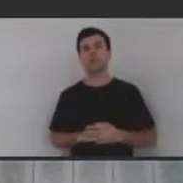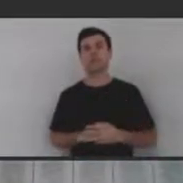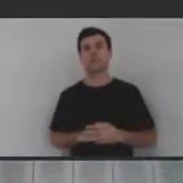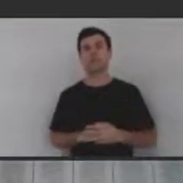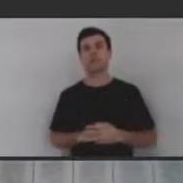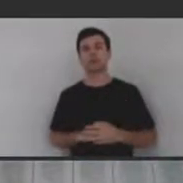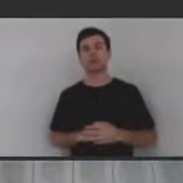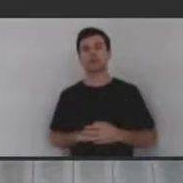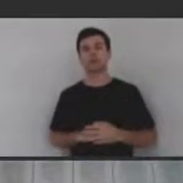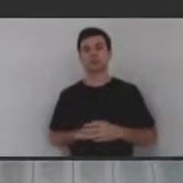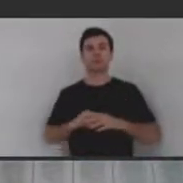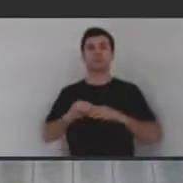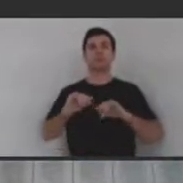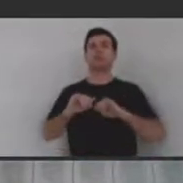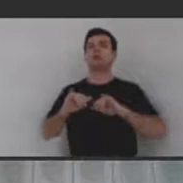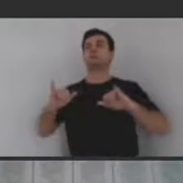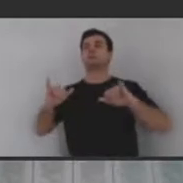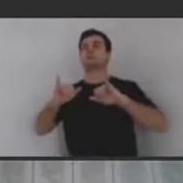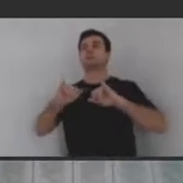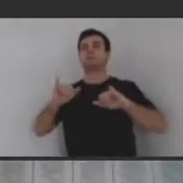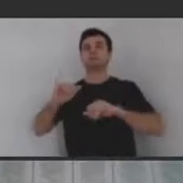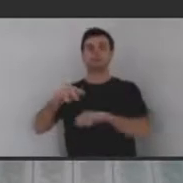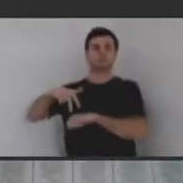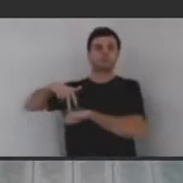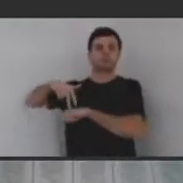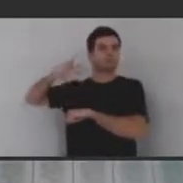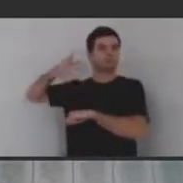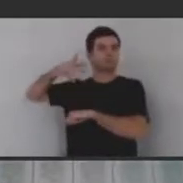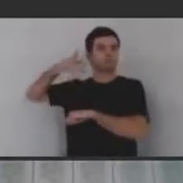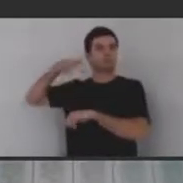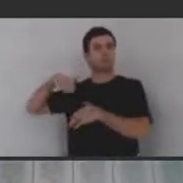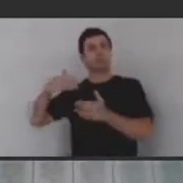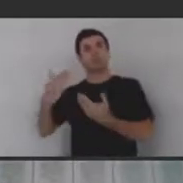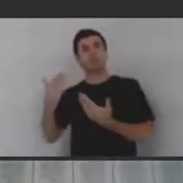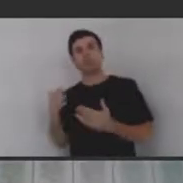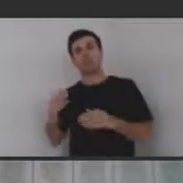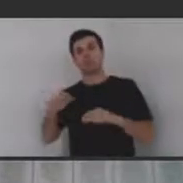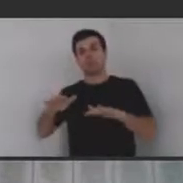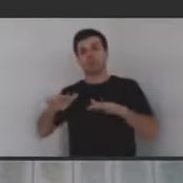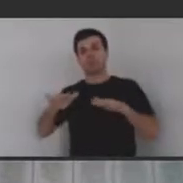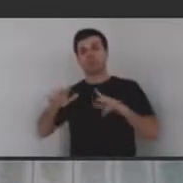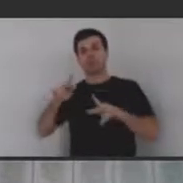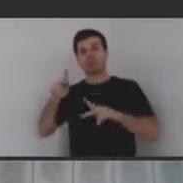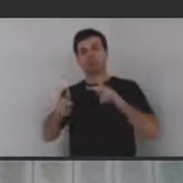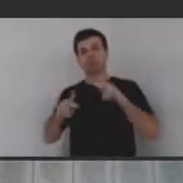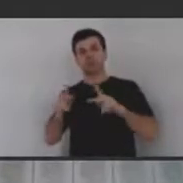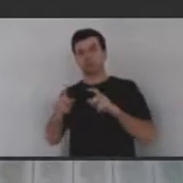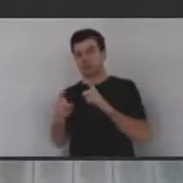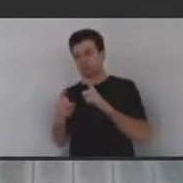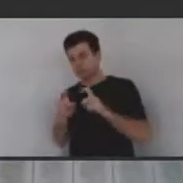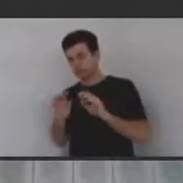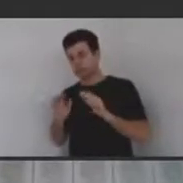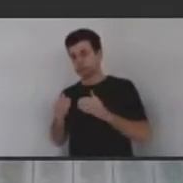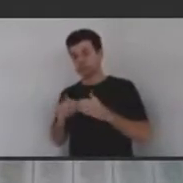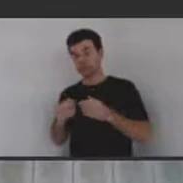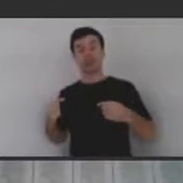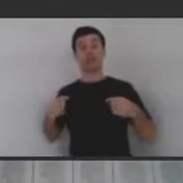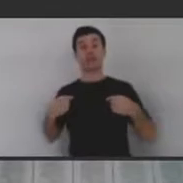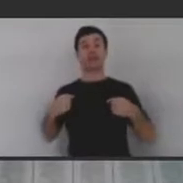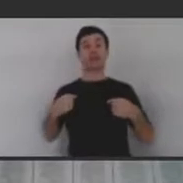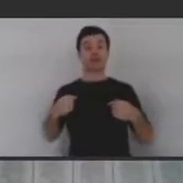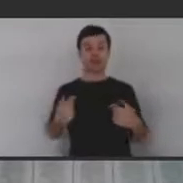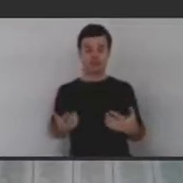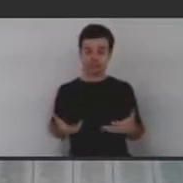Realizar pronunciamentos em sessão plenária, reunião em comissão ou audiências públicas que caracterizem promoção pessoal ou propaganda eleitoral de